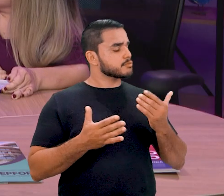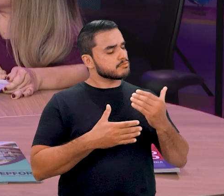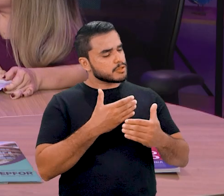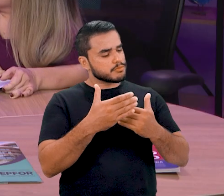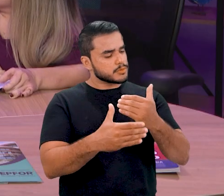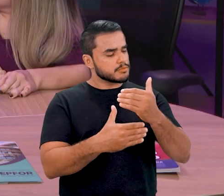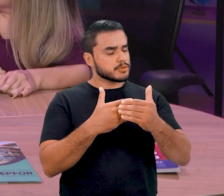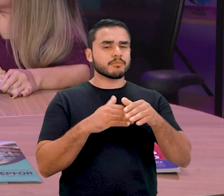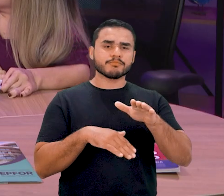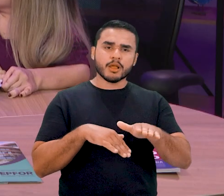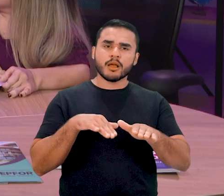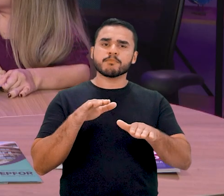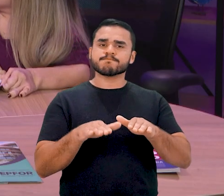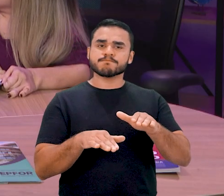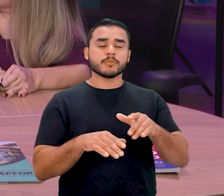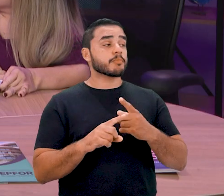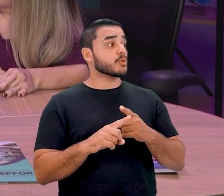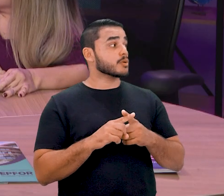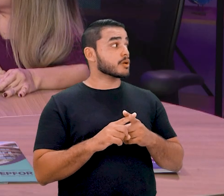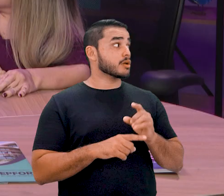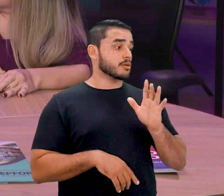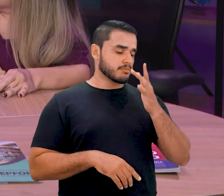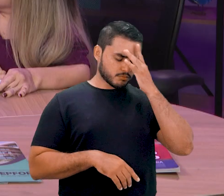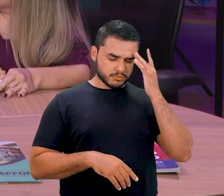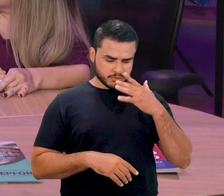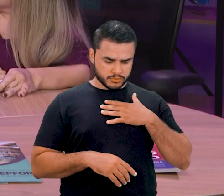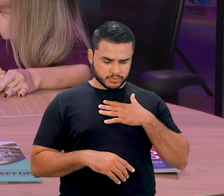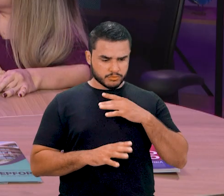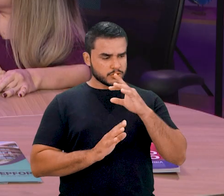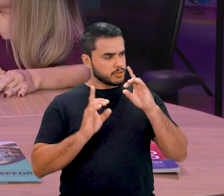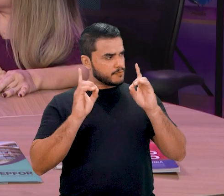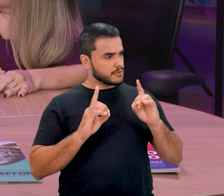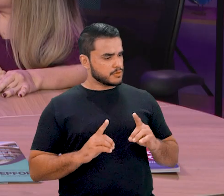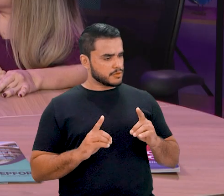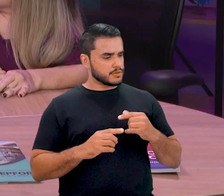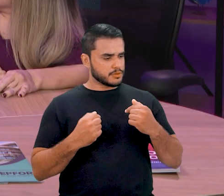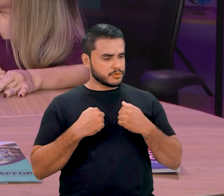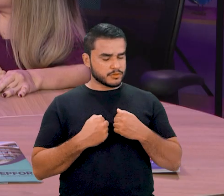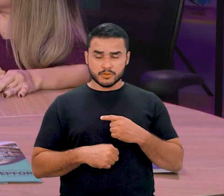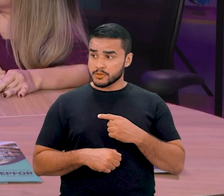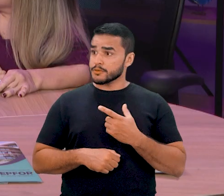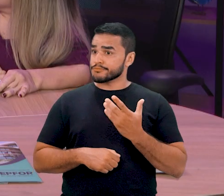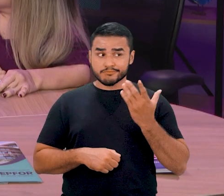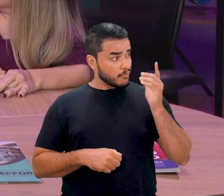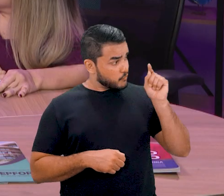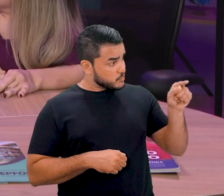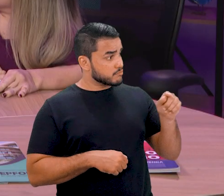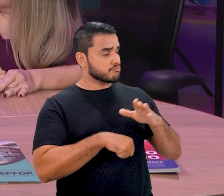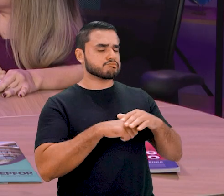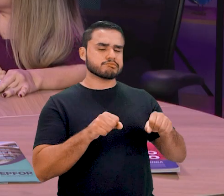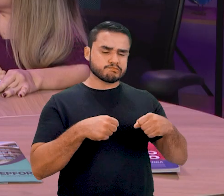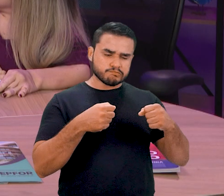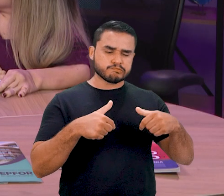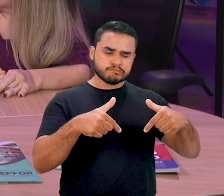acho que muito desse caminhar é o fato de pessoas com deficiência estarem à frente disso. Pessoas como eu, como você, né?